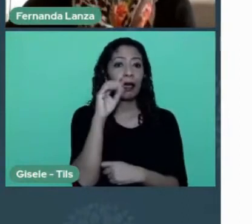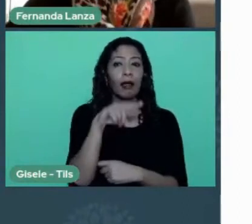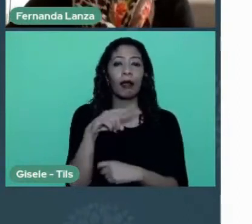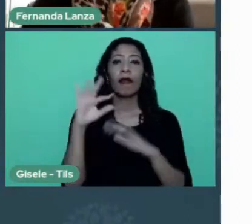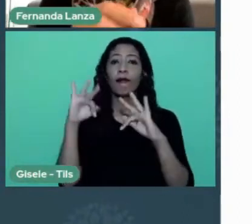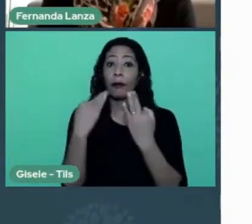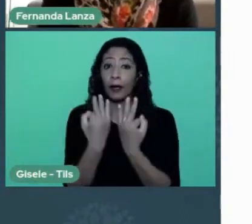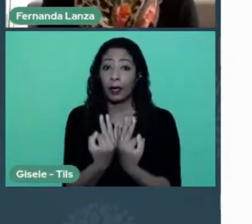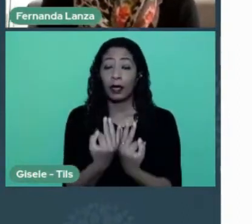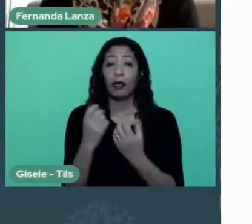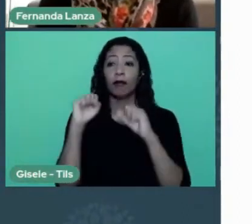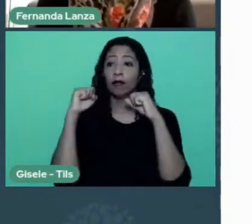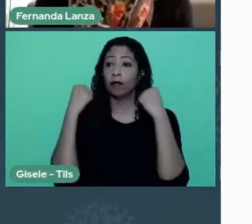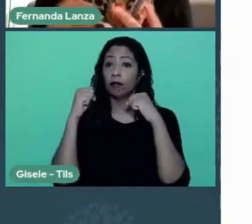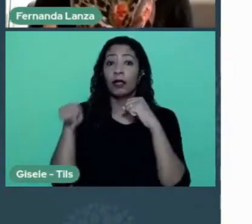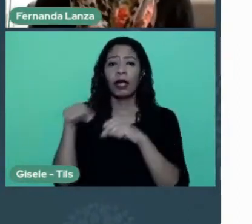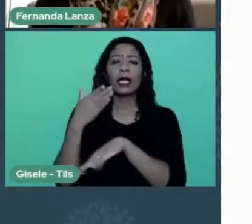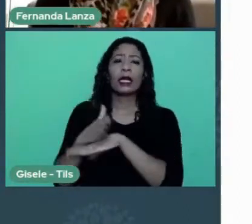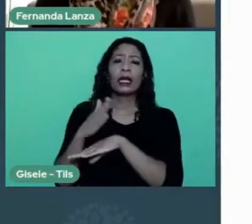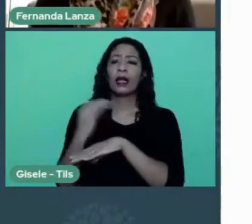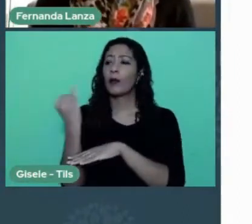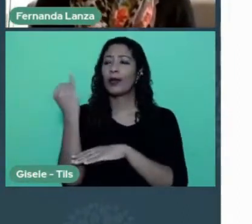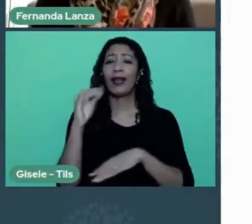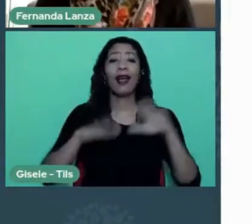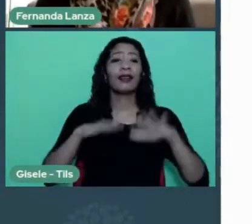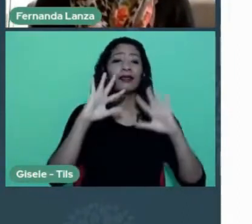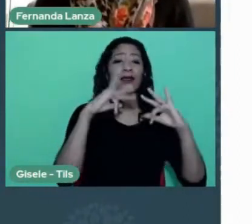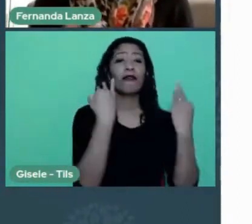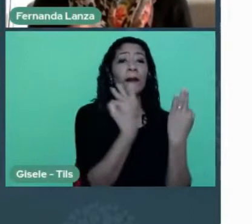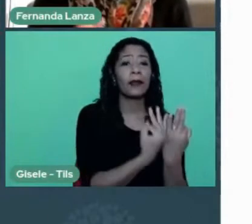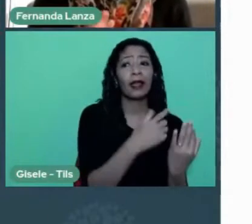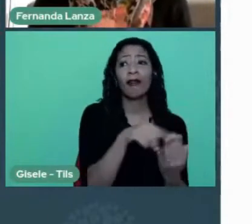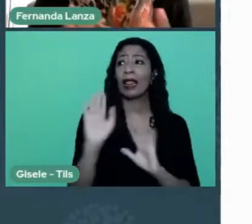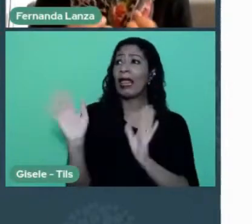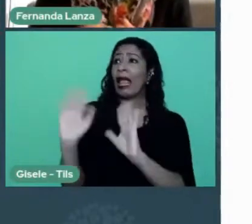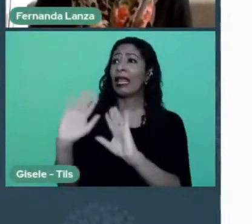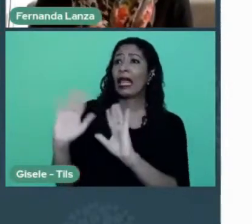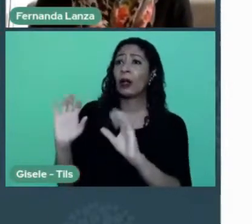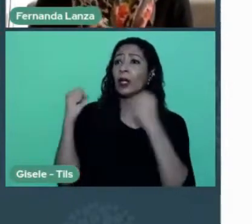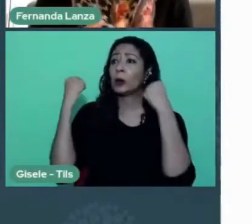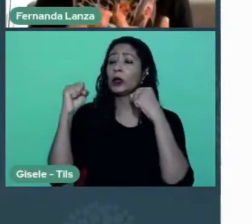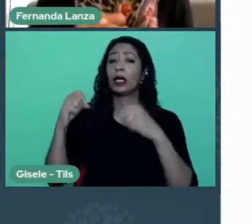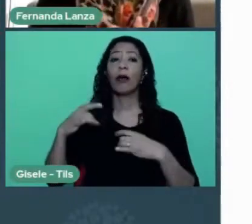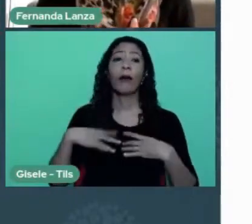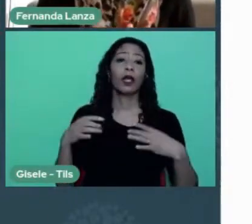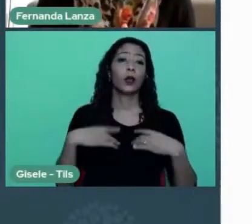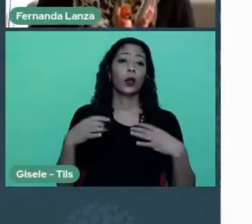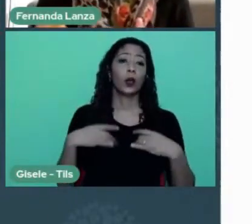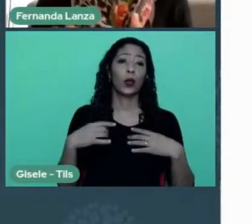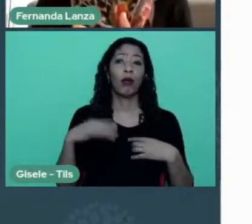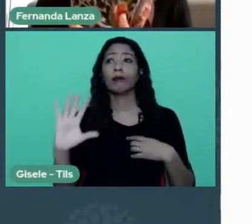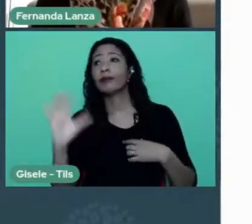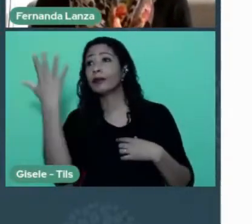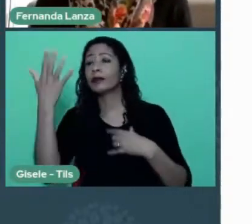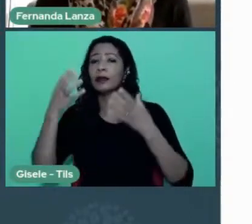pais irresponsáveis, eles não deixam as crianças e adolescentes fazerem exercícios por medo. Medo de ter